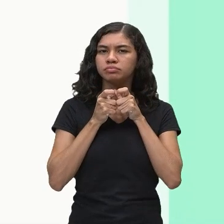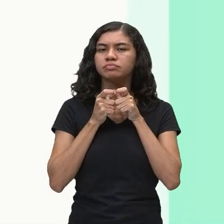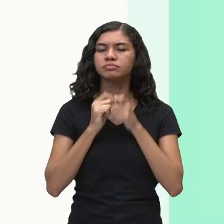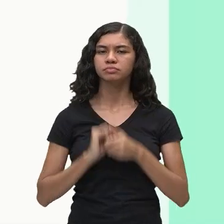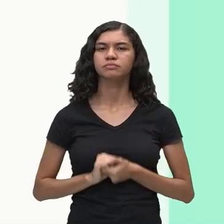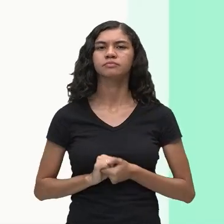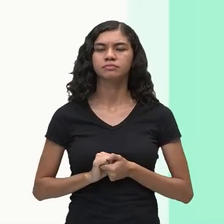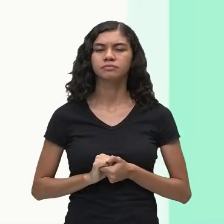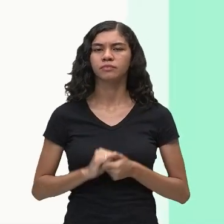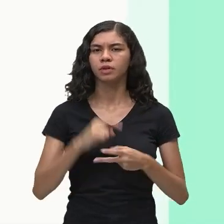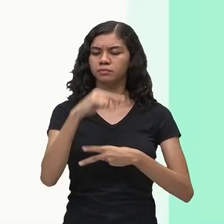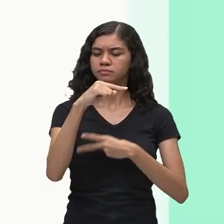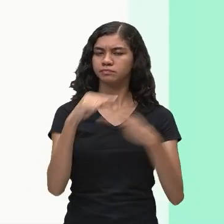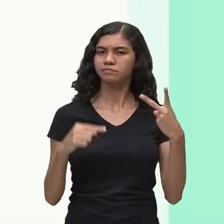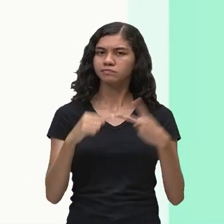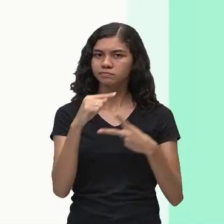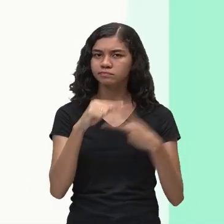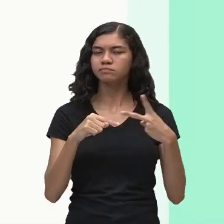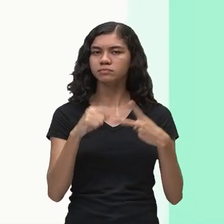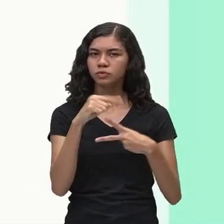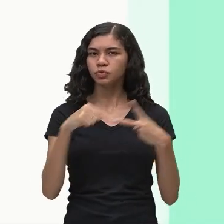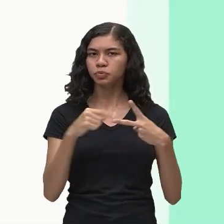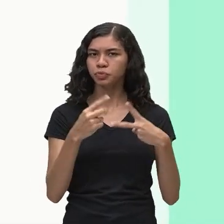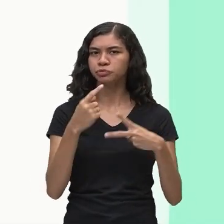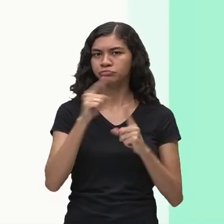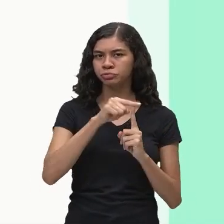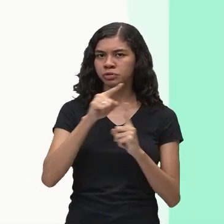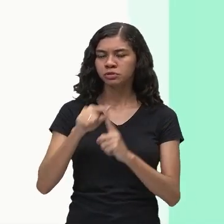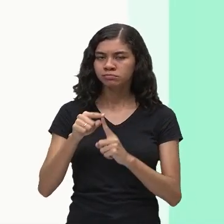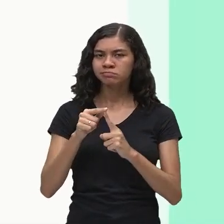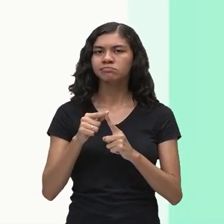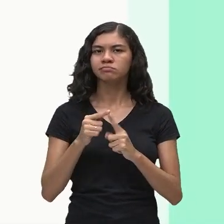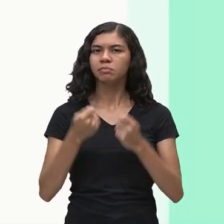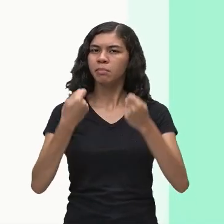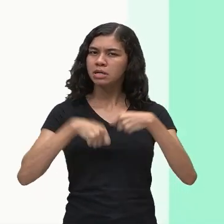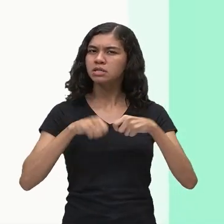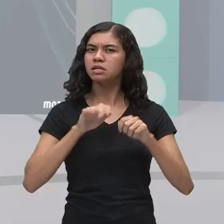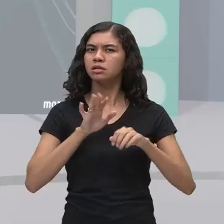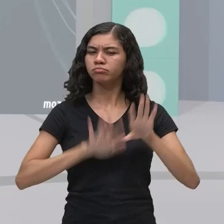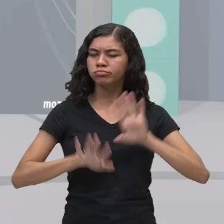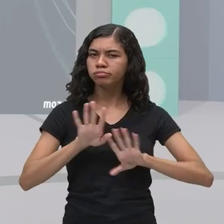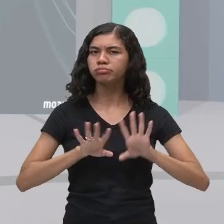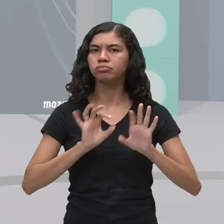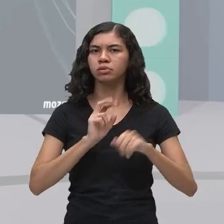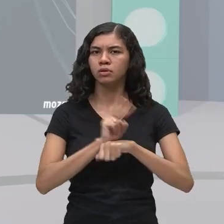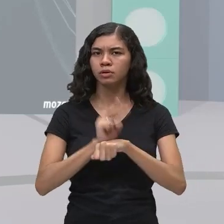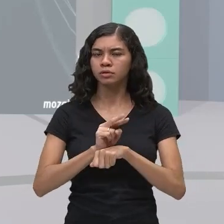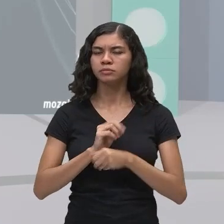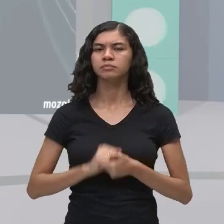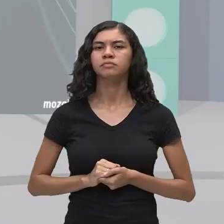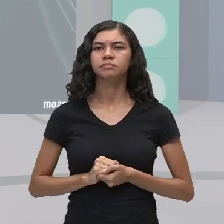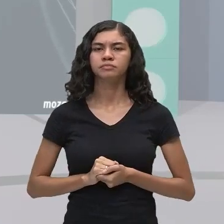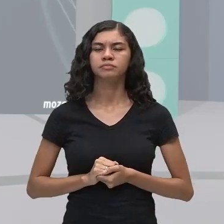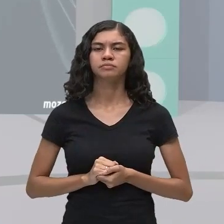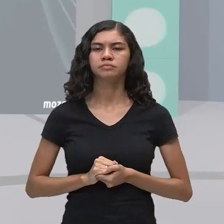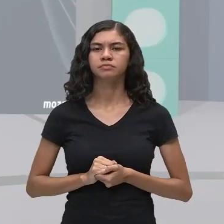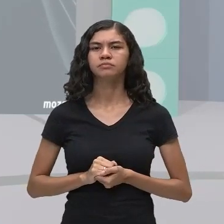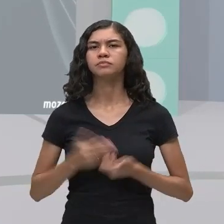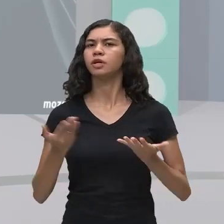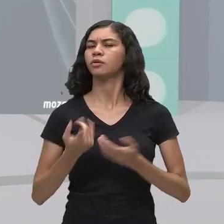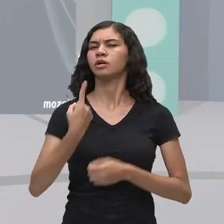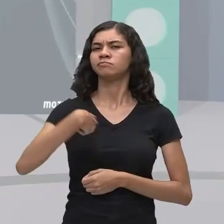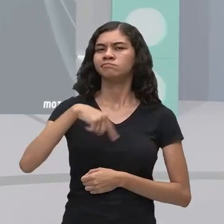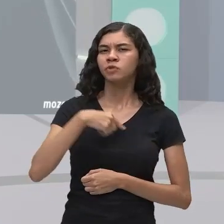o hipertireoidismo quanto o hipotireoidismo precisam ser tratados. E agora a gente vai conhecer